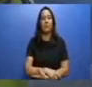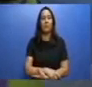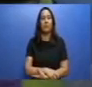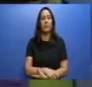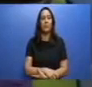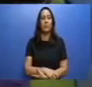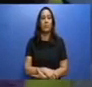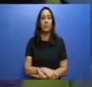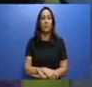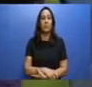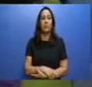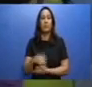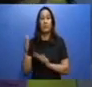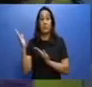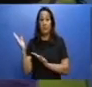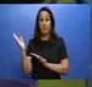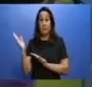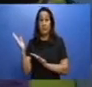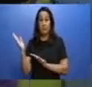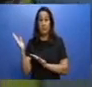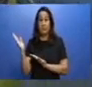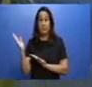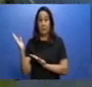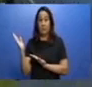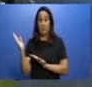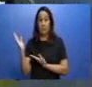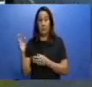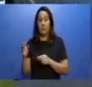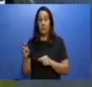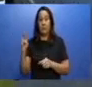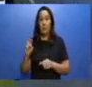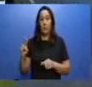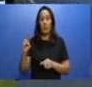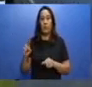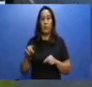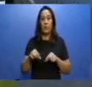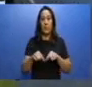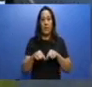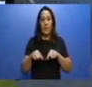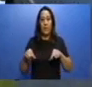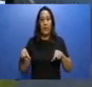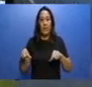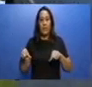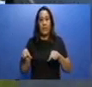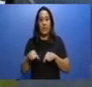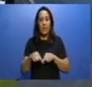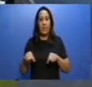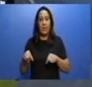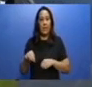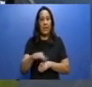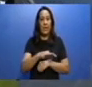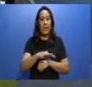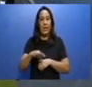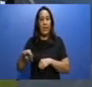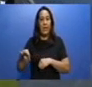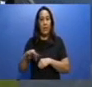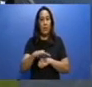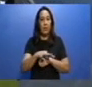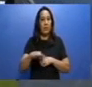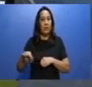vai fazer assim, ó, pega a régua. Olha só. Eu vou começar aqui do pontinho